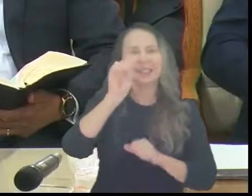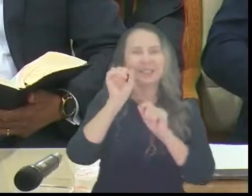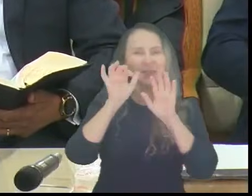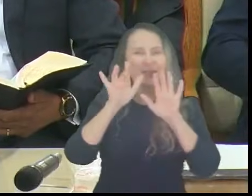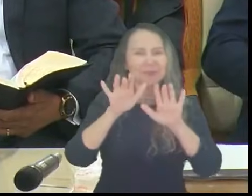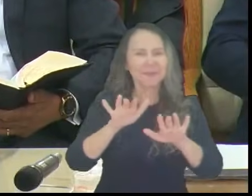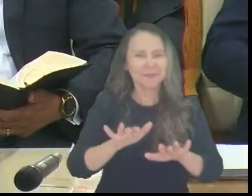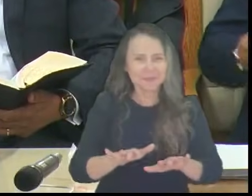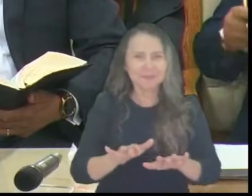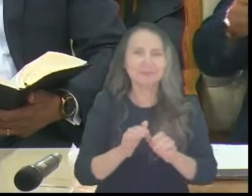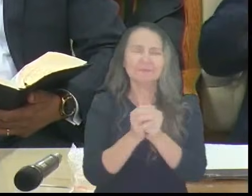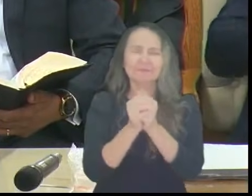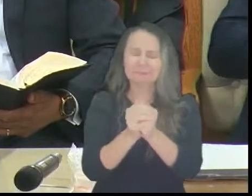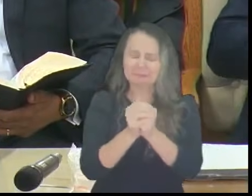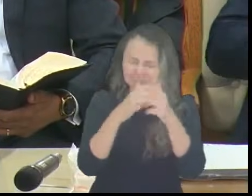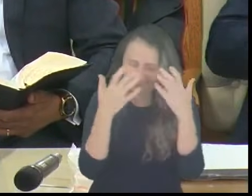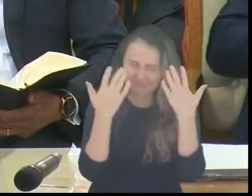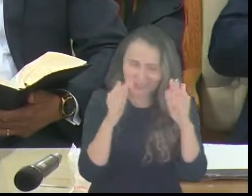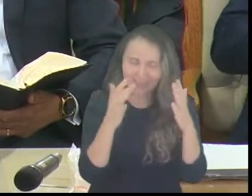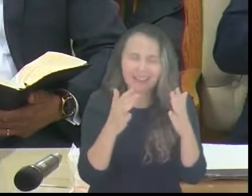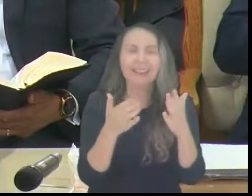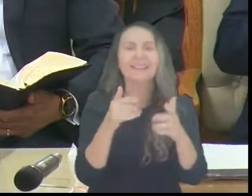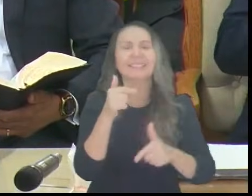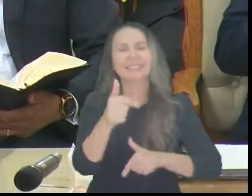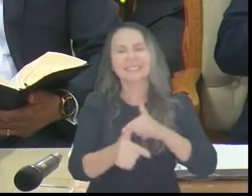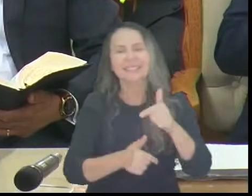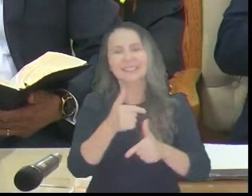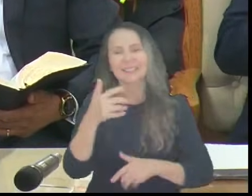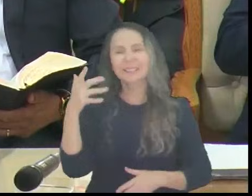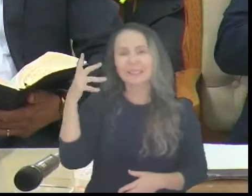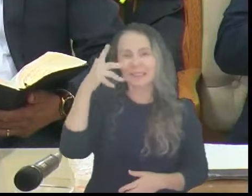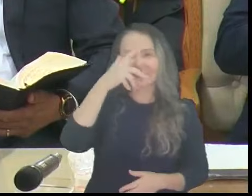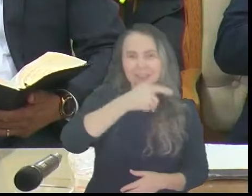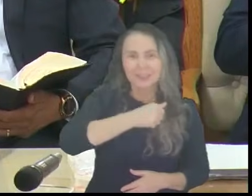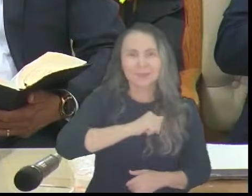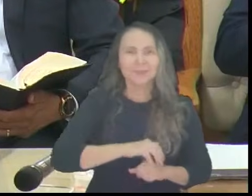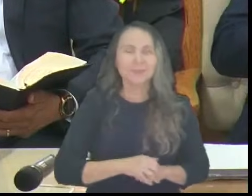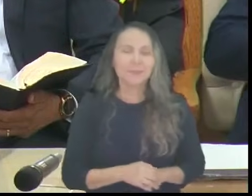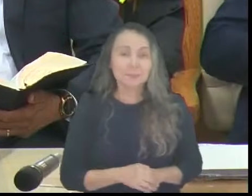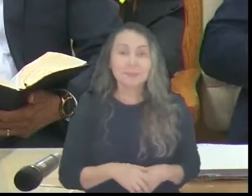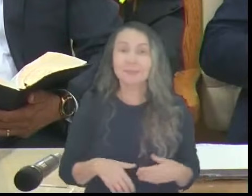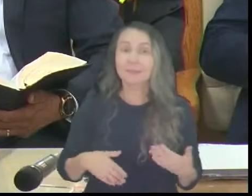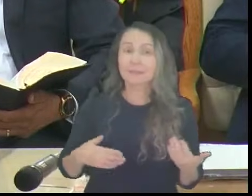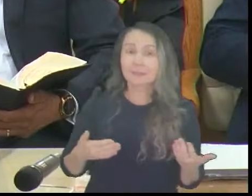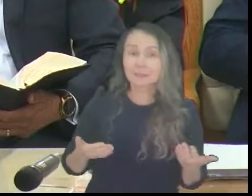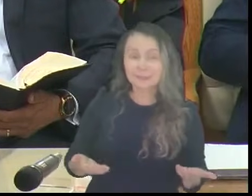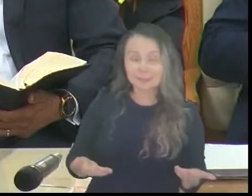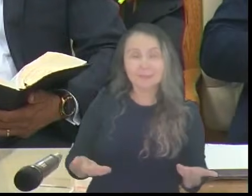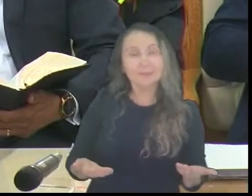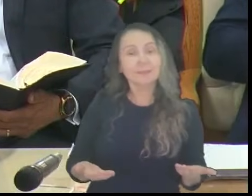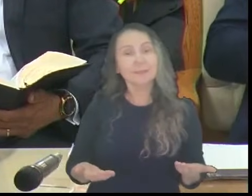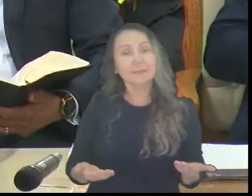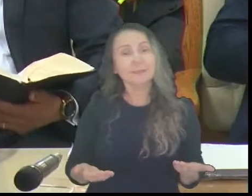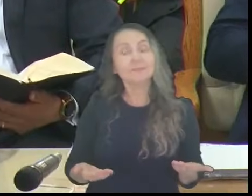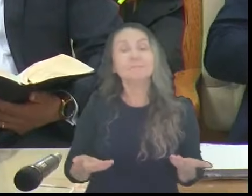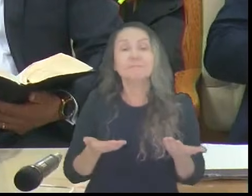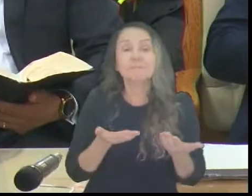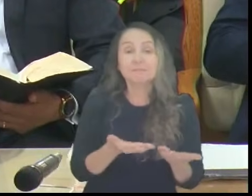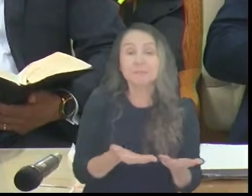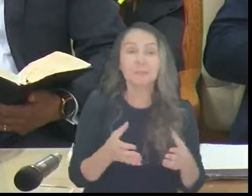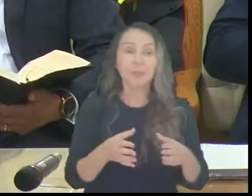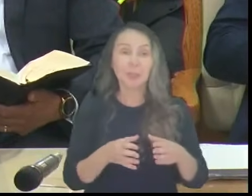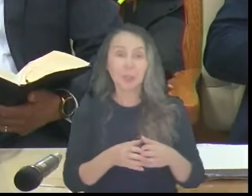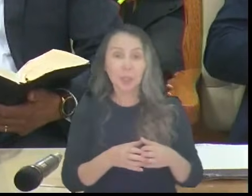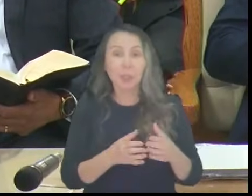filhos. Viu? Parabéns pelo lindo trabalho. Amém? Então, irmãos amados, esses jovens, eles vão deixar